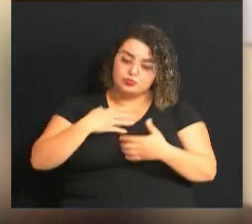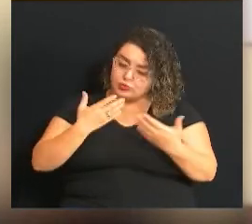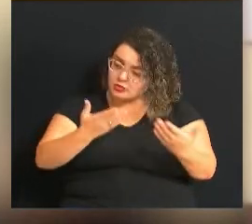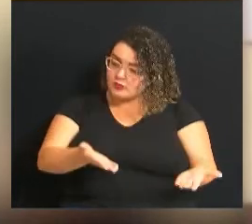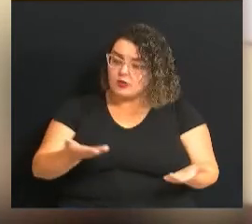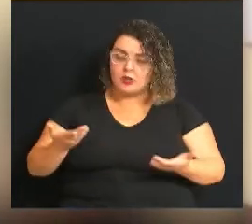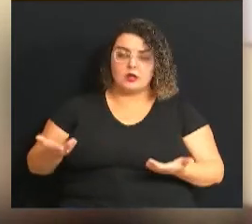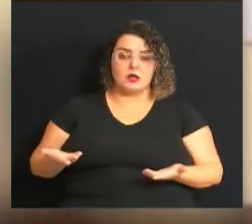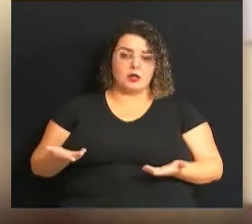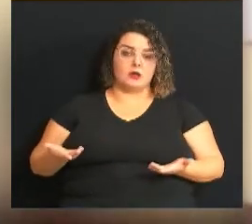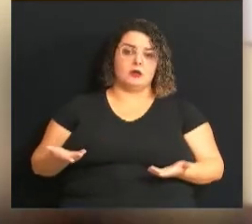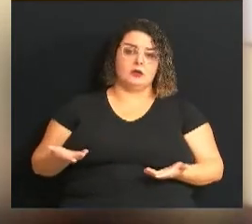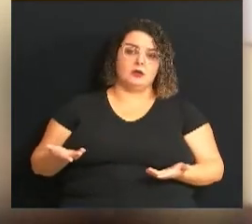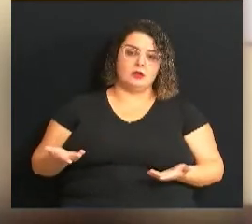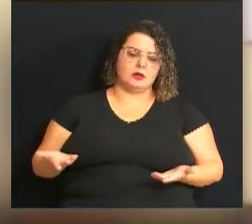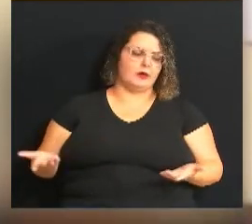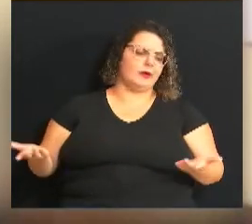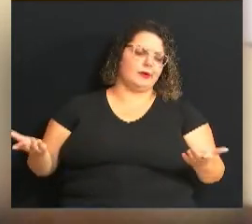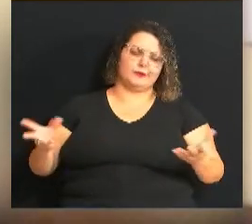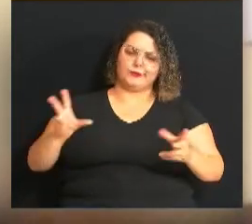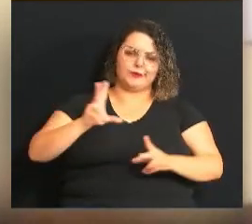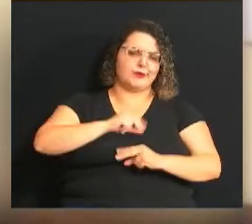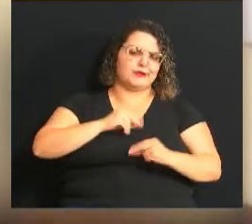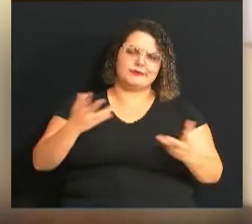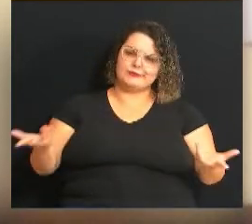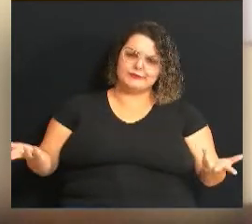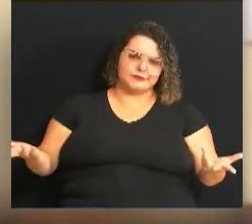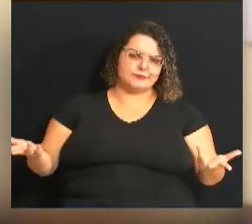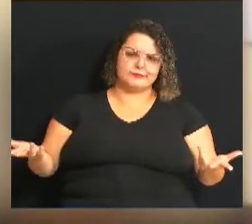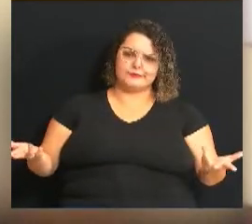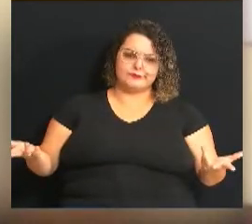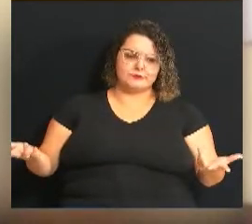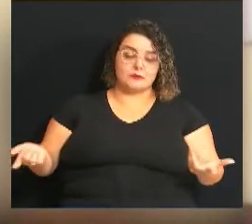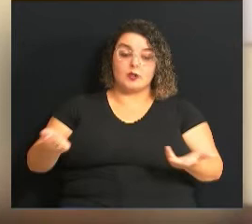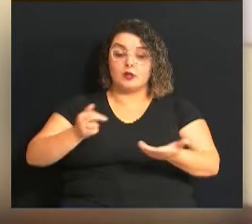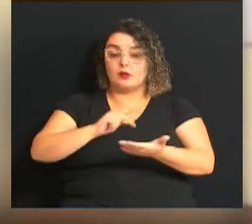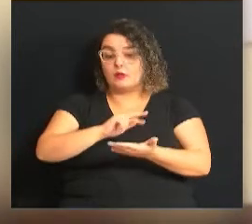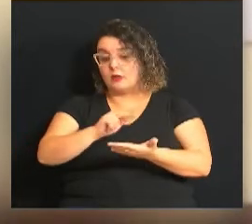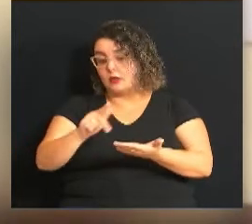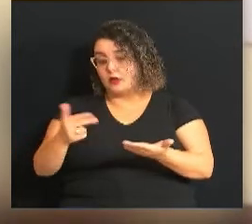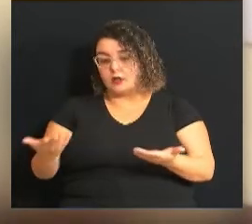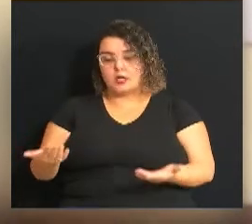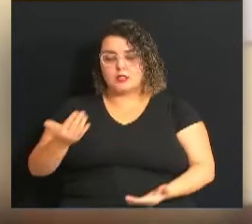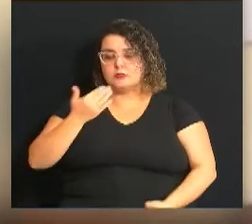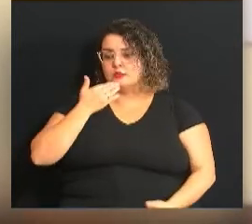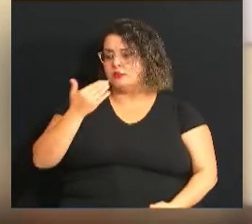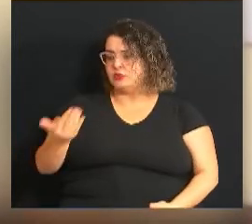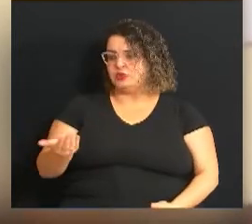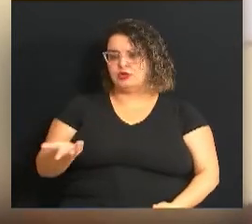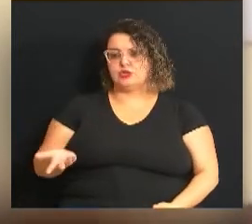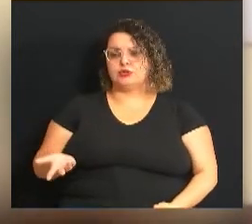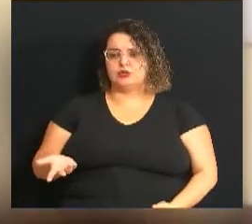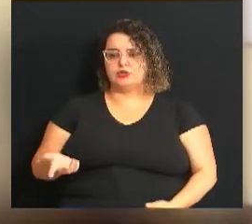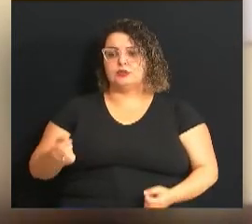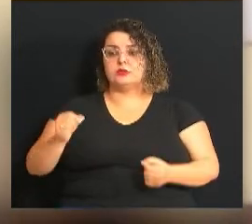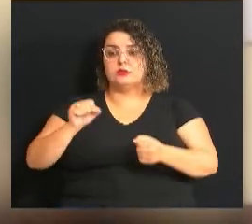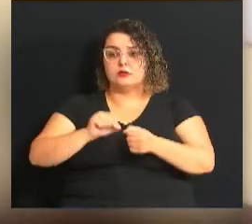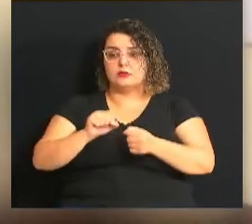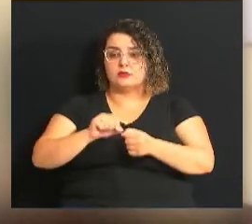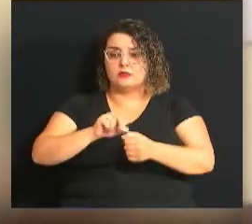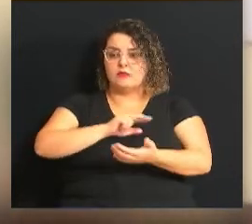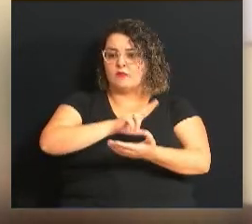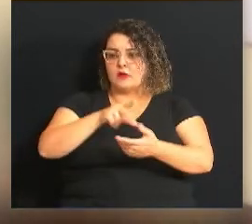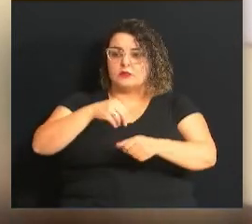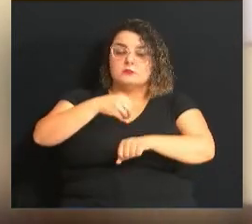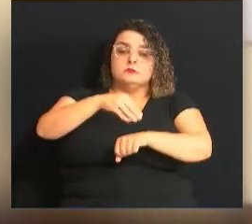aí, olha, é incrível. Eu tenho vários pedidos, eu fiz várias indicações hoje